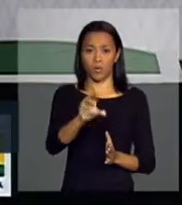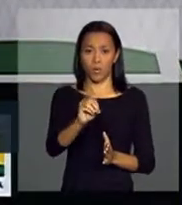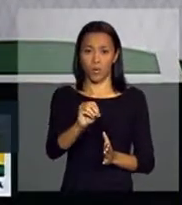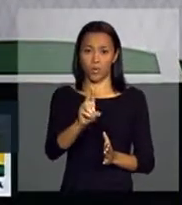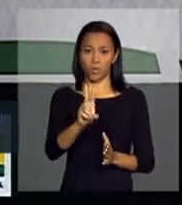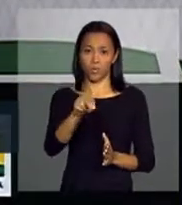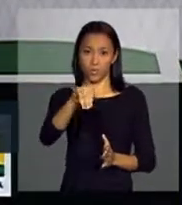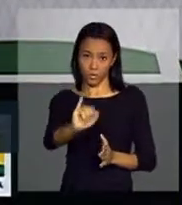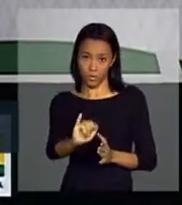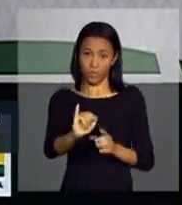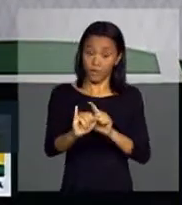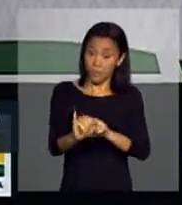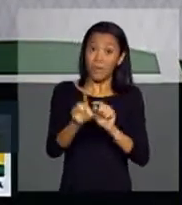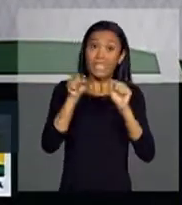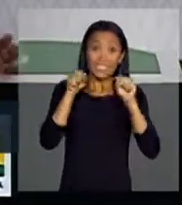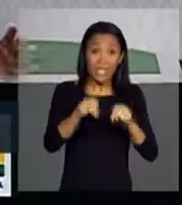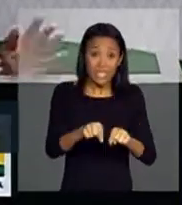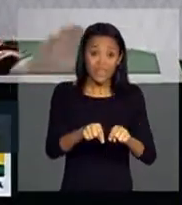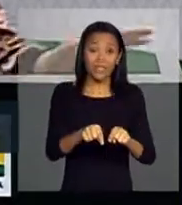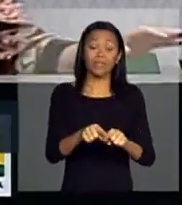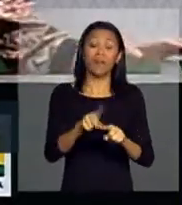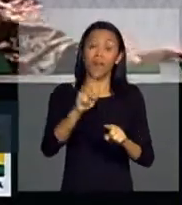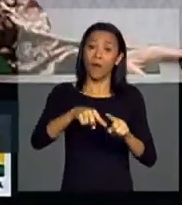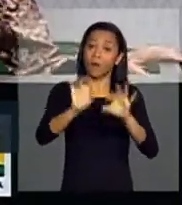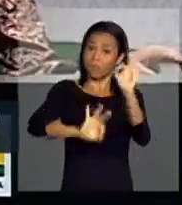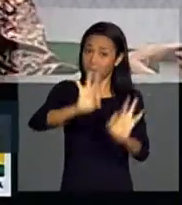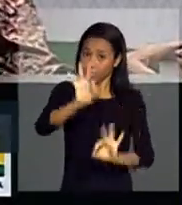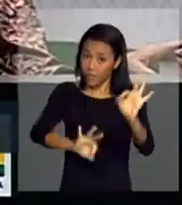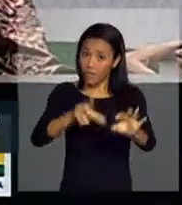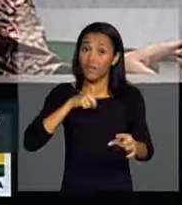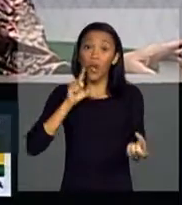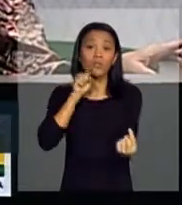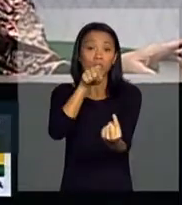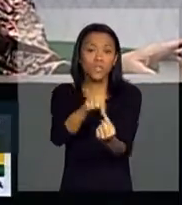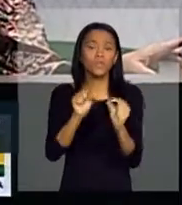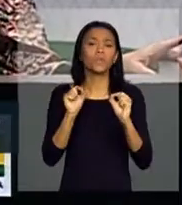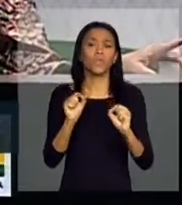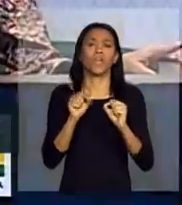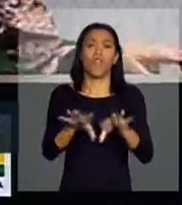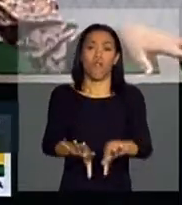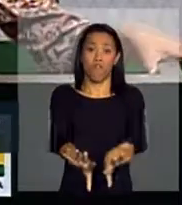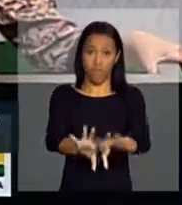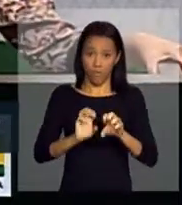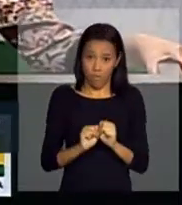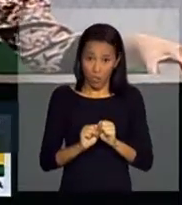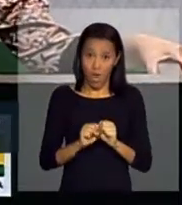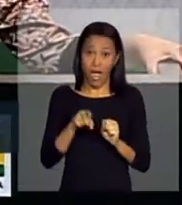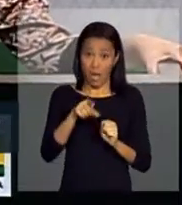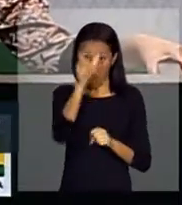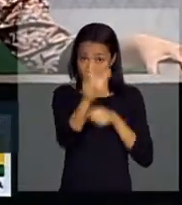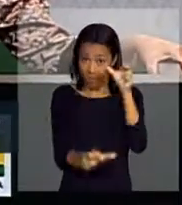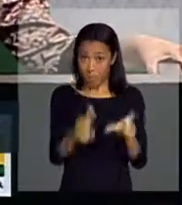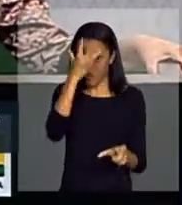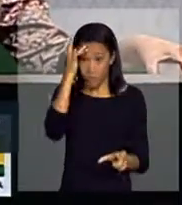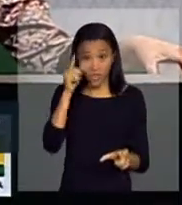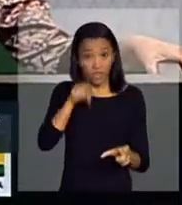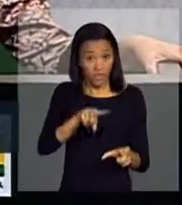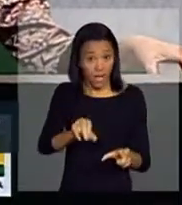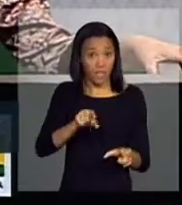é um plano que tem um objetivo formar aqueles que serão os pesquisadores